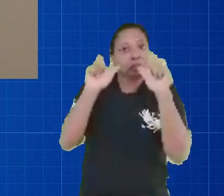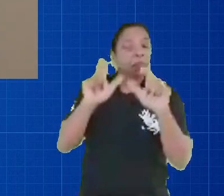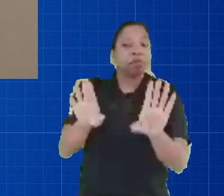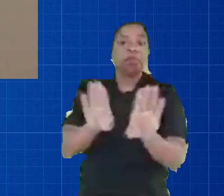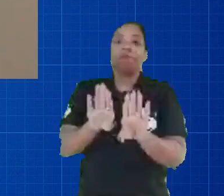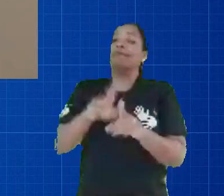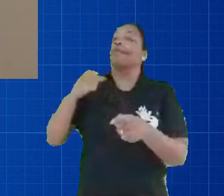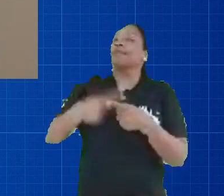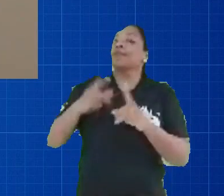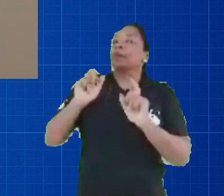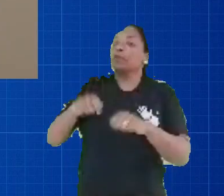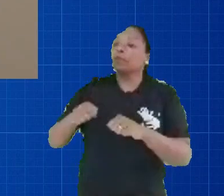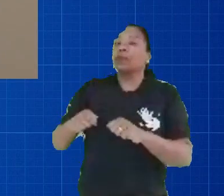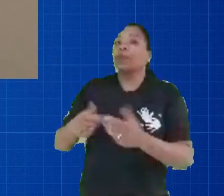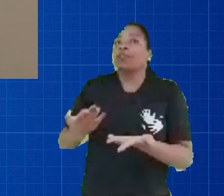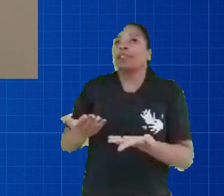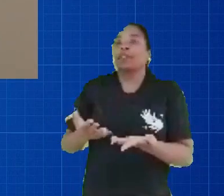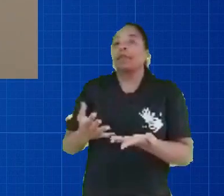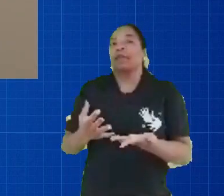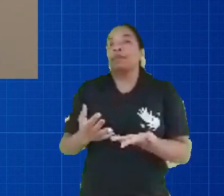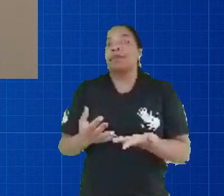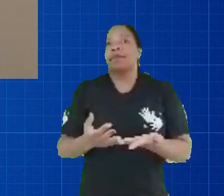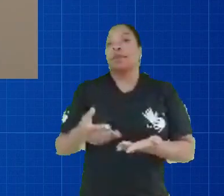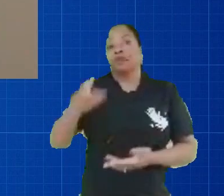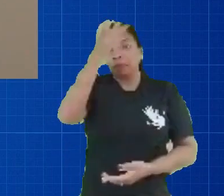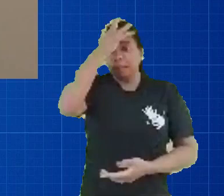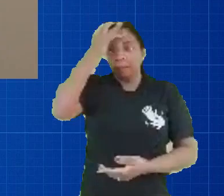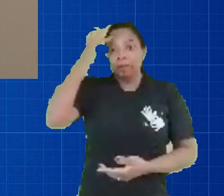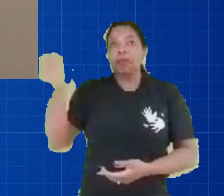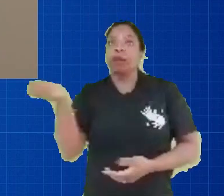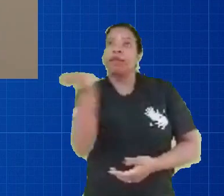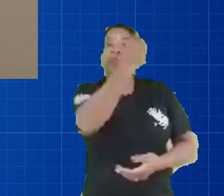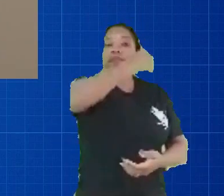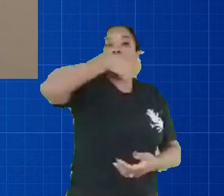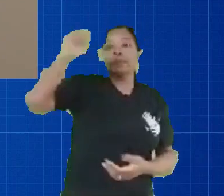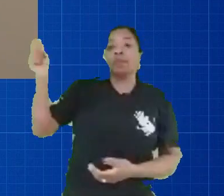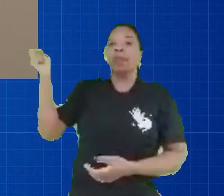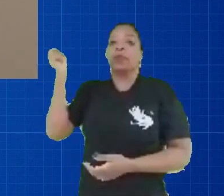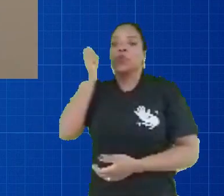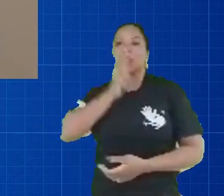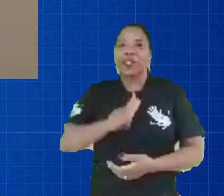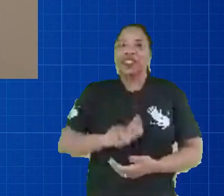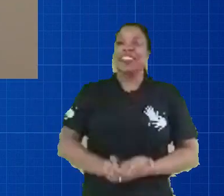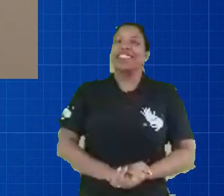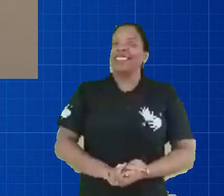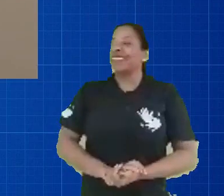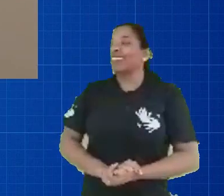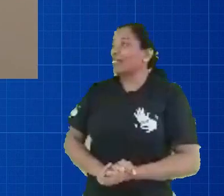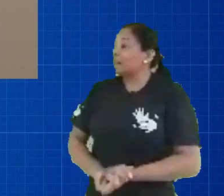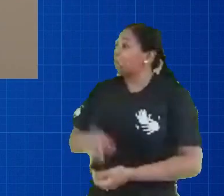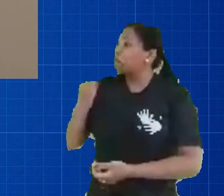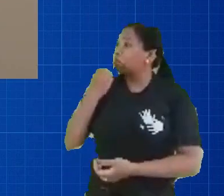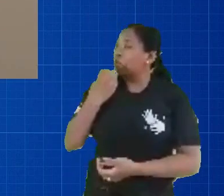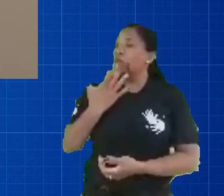o aluno vai se tornar um atleta ou não, ele vai ter ganhos para a vida dele. Ah, que bacana! Como é importante, a gente sempre está aprendendo, né?